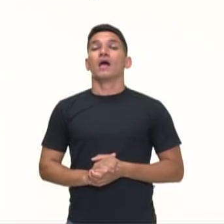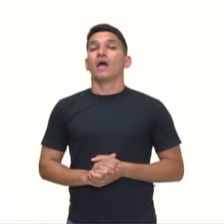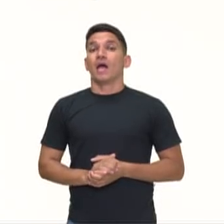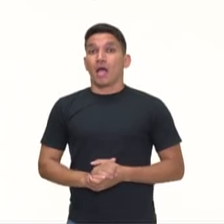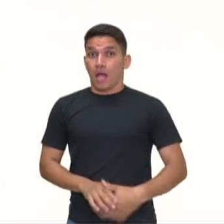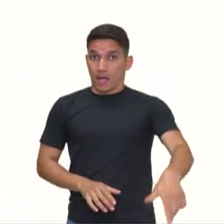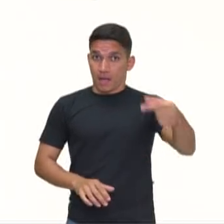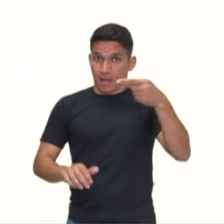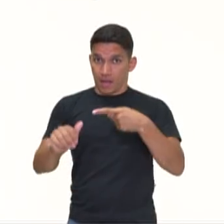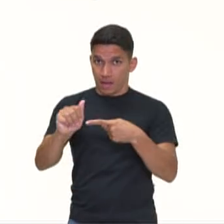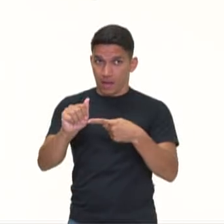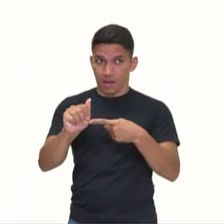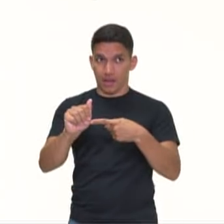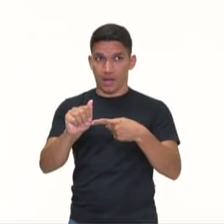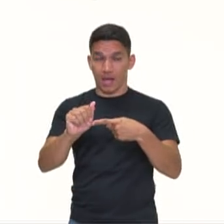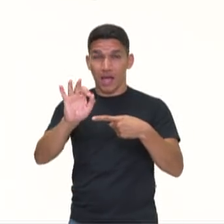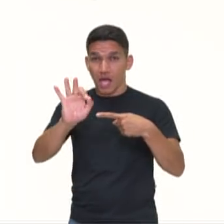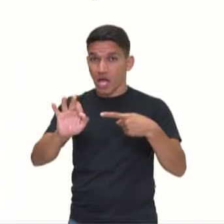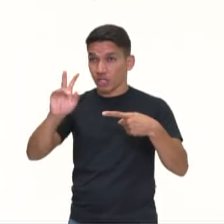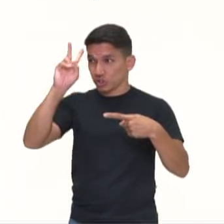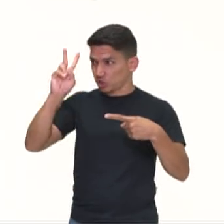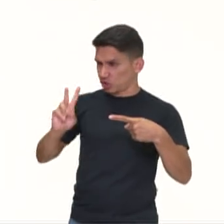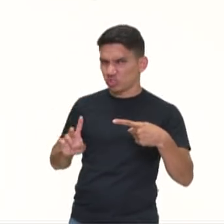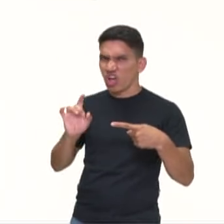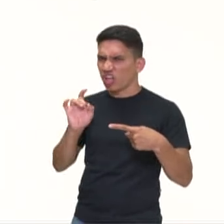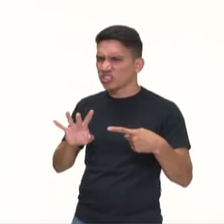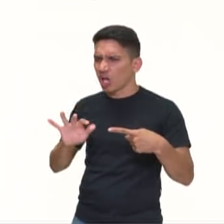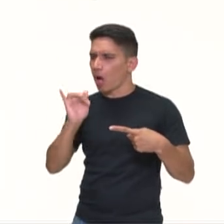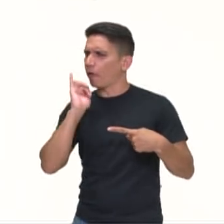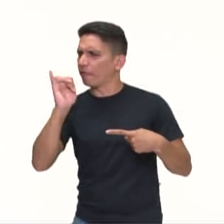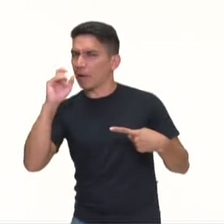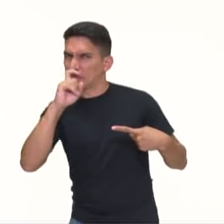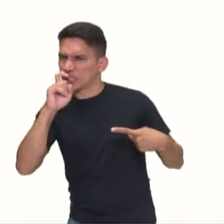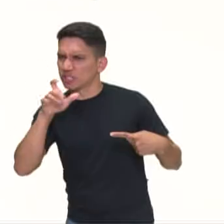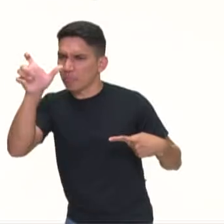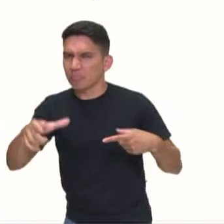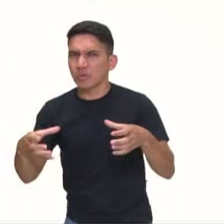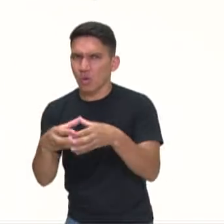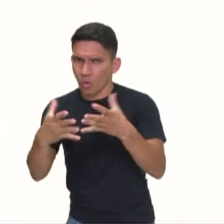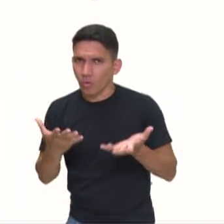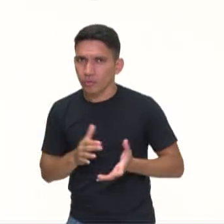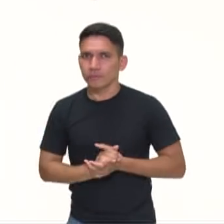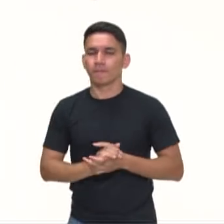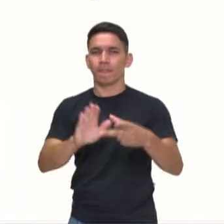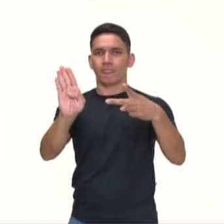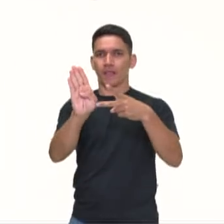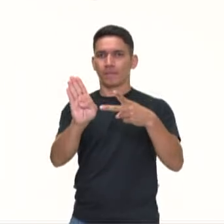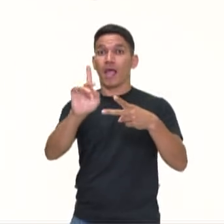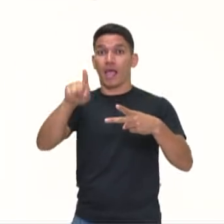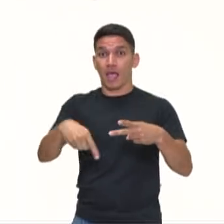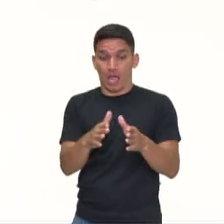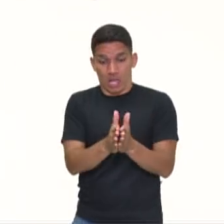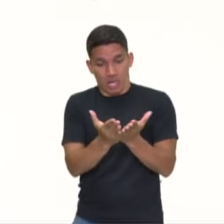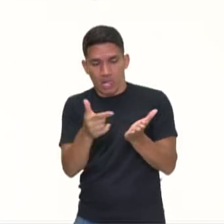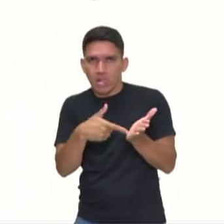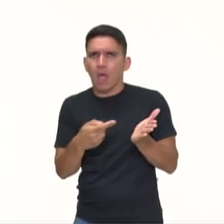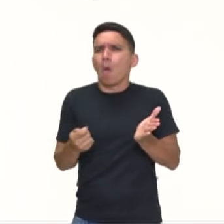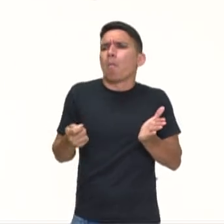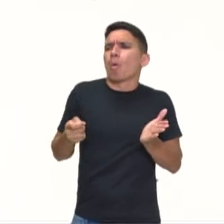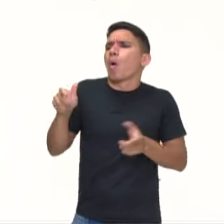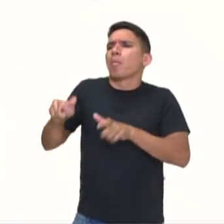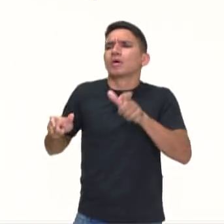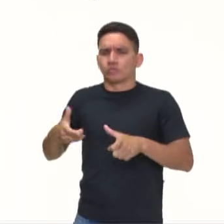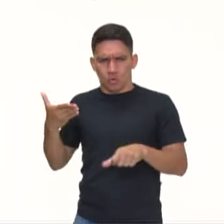histórias contadas para iludir as pessoas de uma comunidade? Letra B, são livros sagrados que poucos membros de uma comunidade